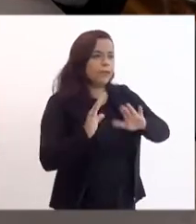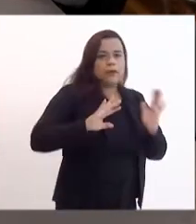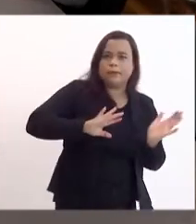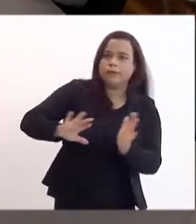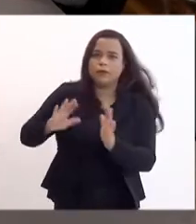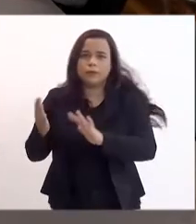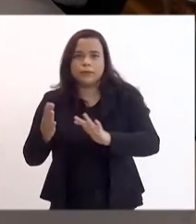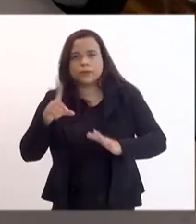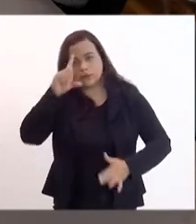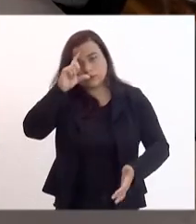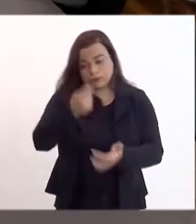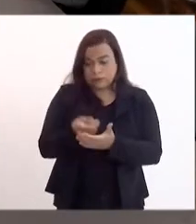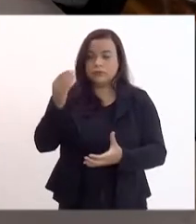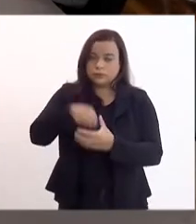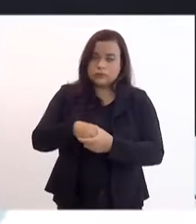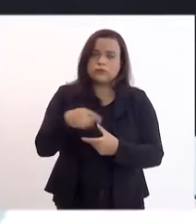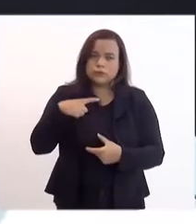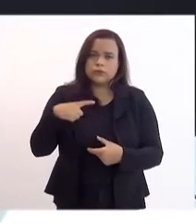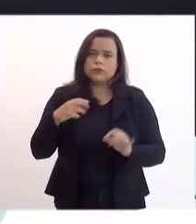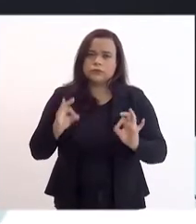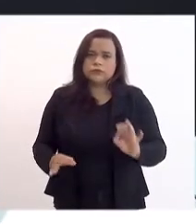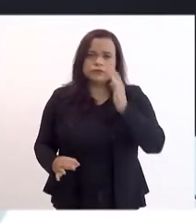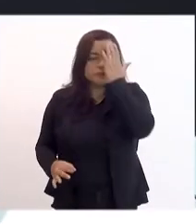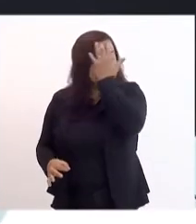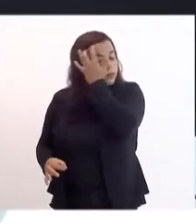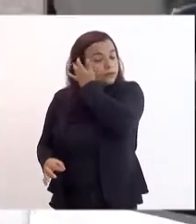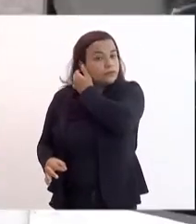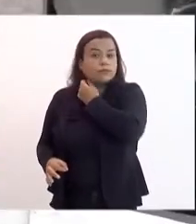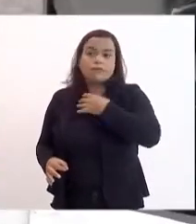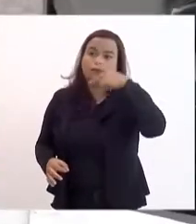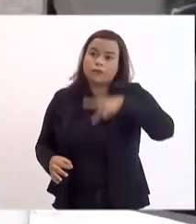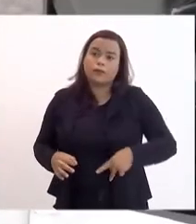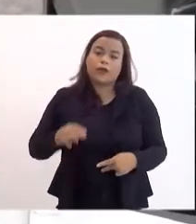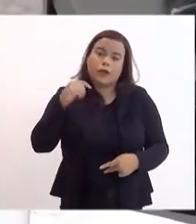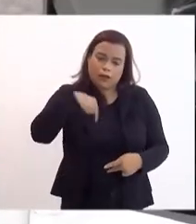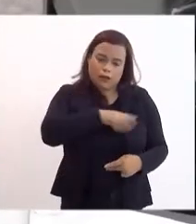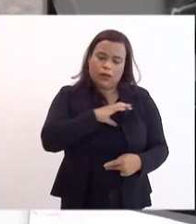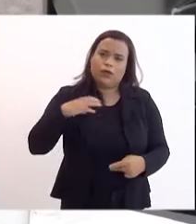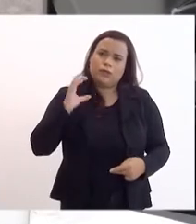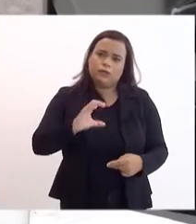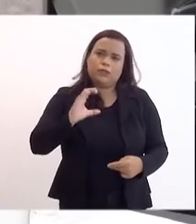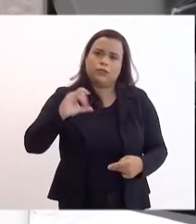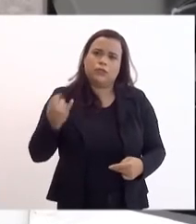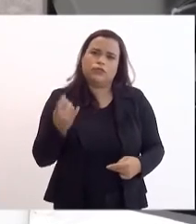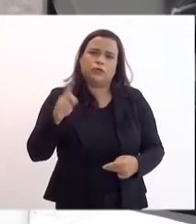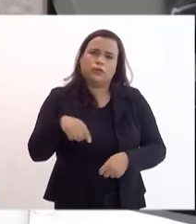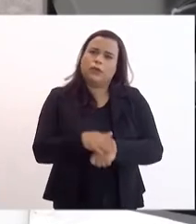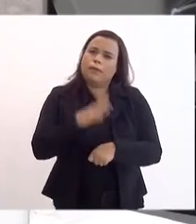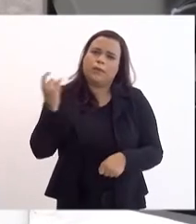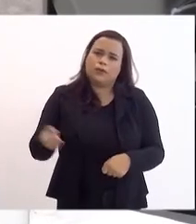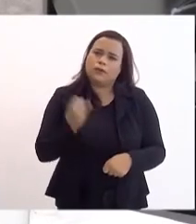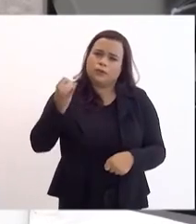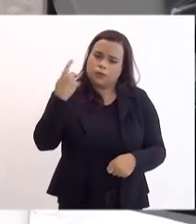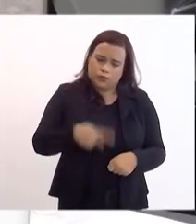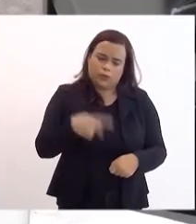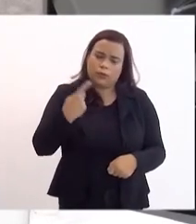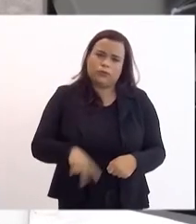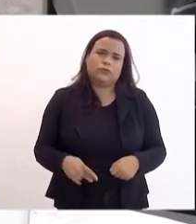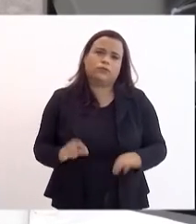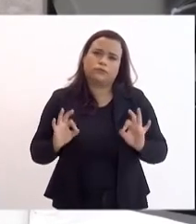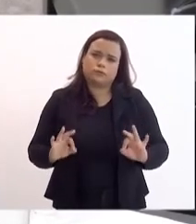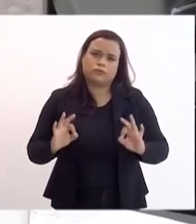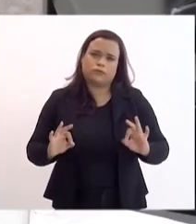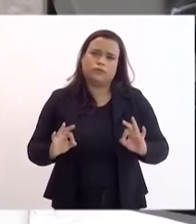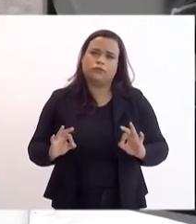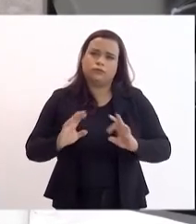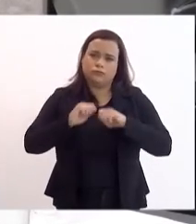na decisão... Estamos analisando. A gente está colocando... Presidente, a CCJ é a comissão mais importante da casa. Eu concordo com o deputado Luiz Paulo que... Não